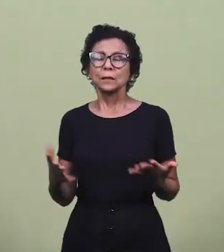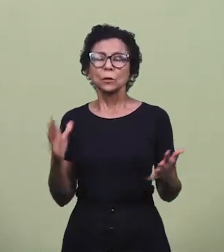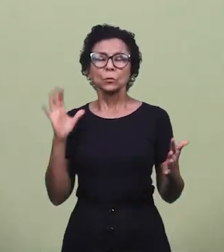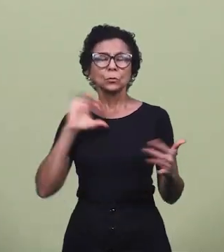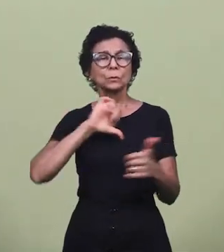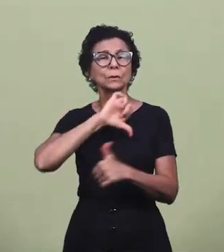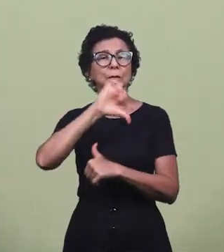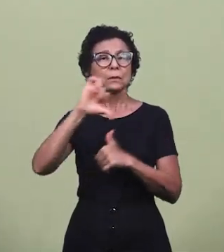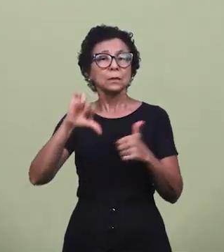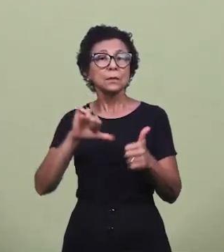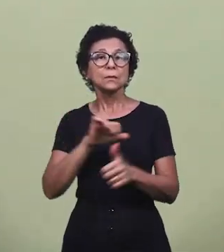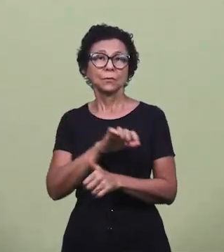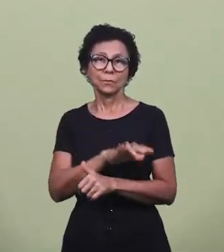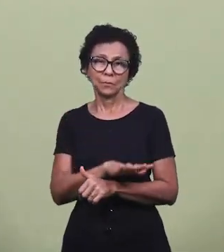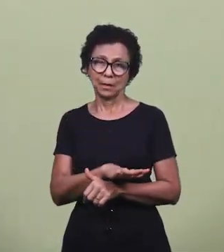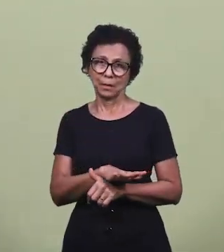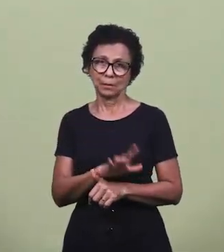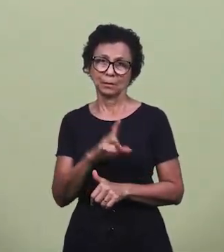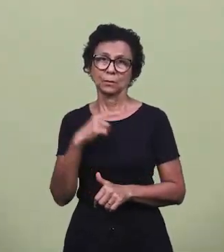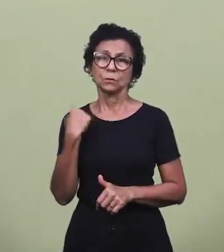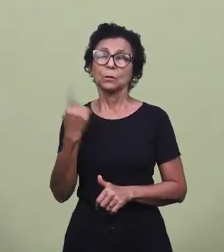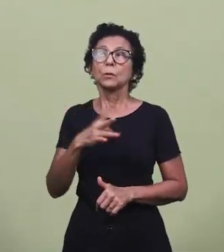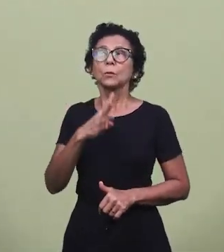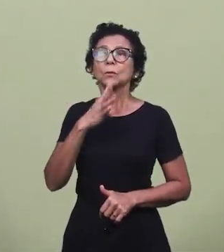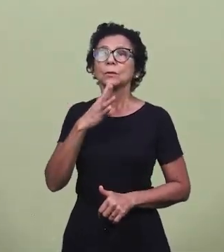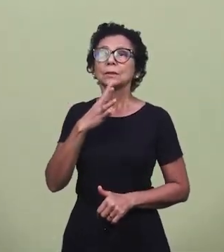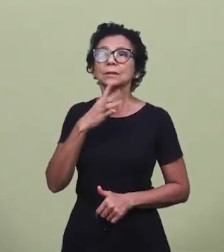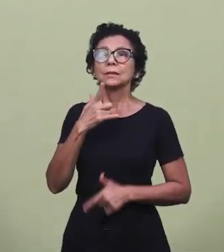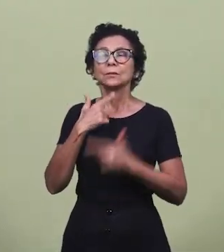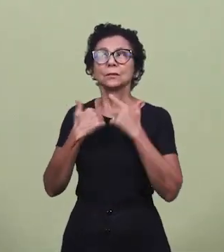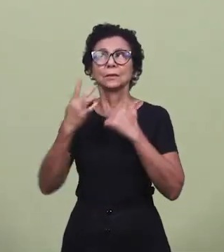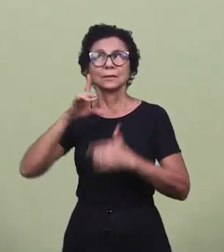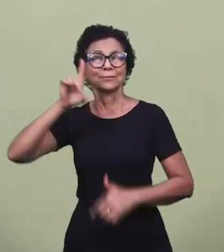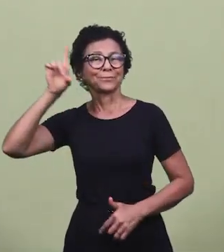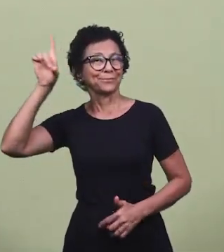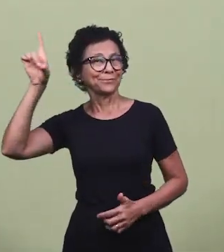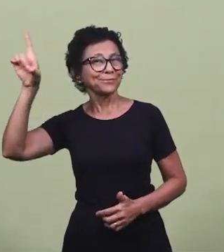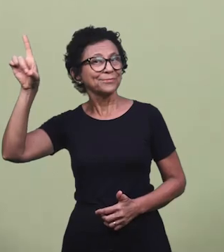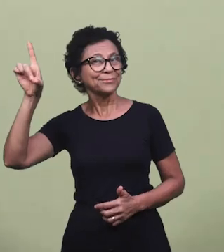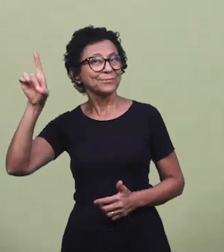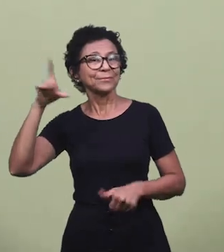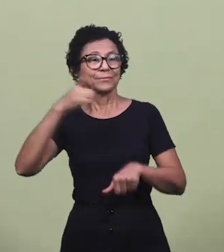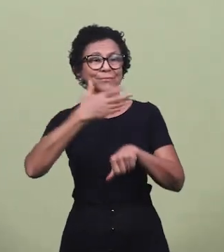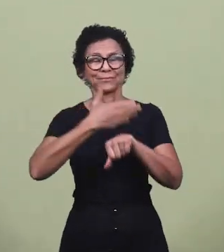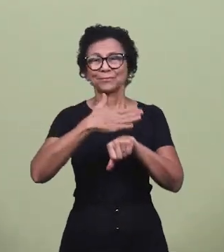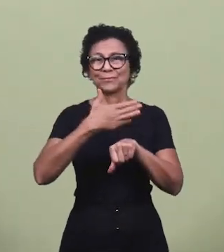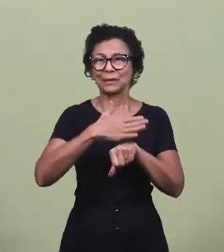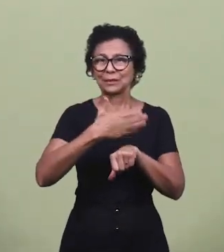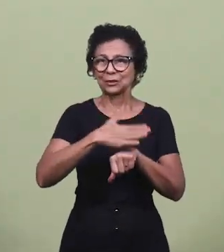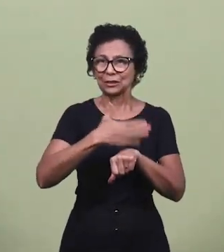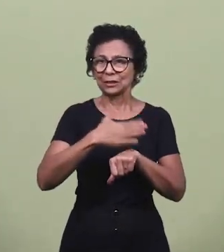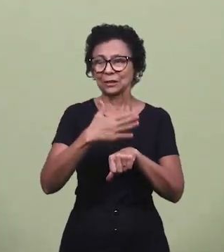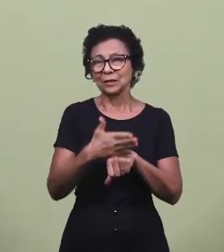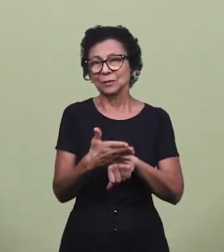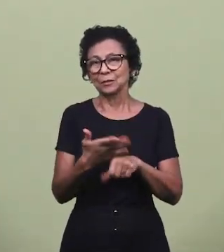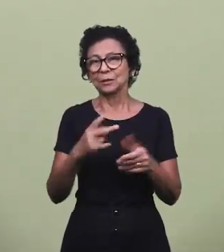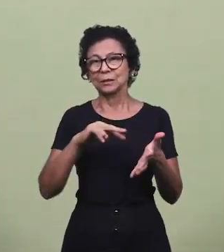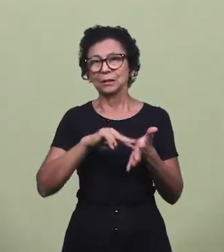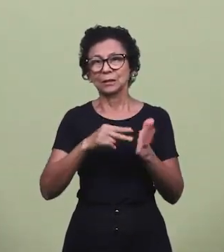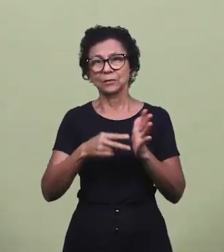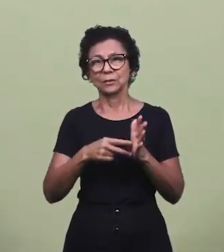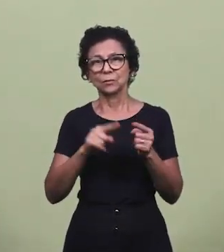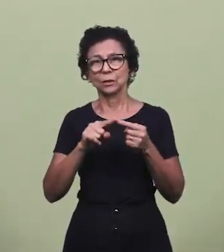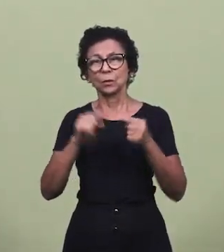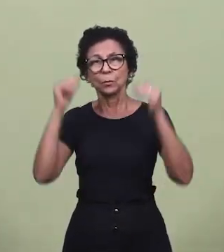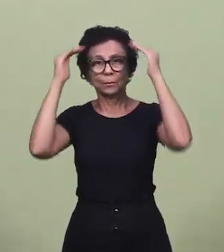transformados, porque quando conhecemos o que Deus quer, e aí colocamos em prática, que significa